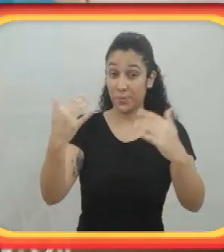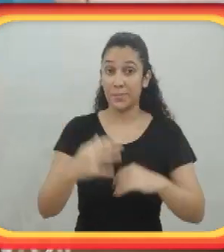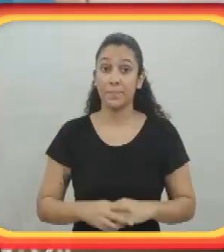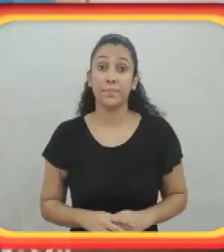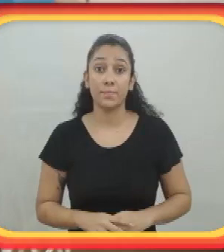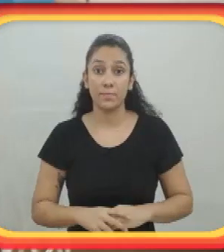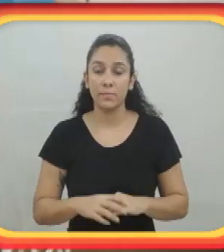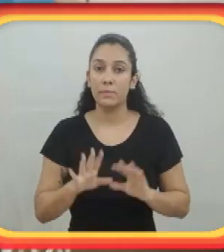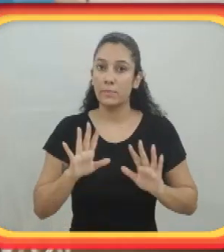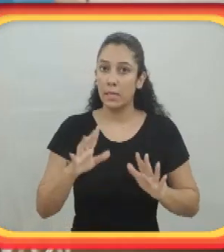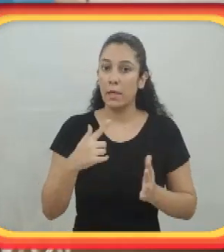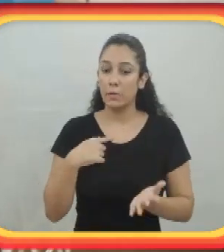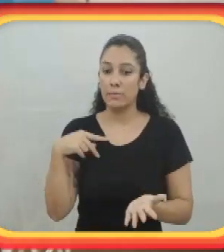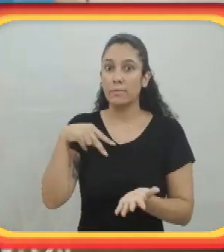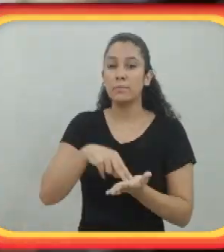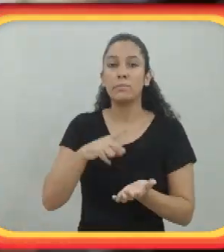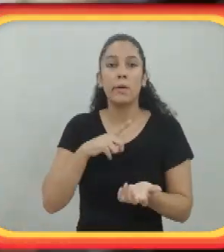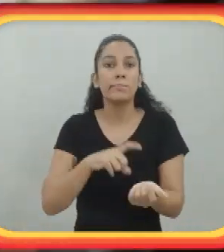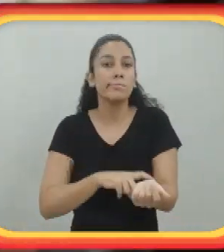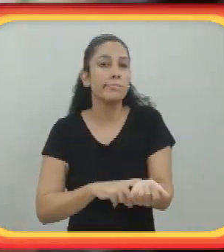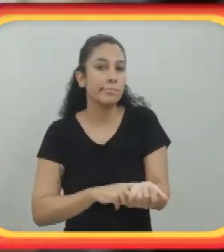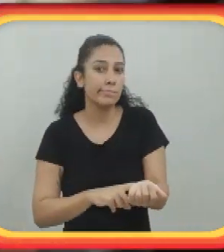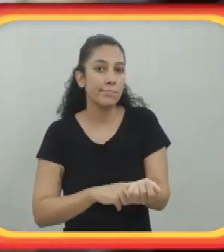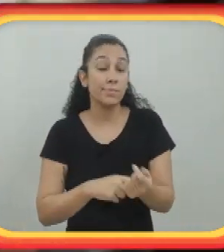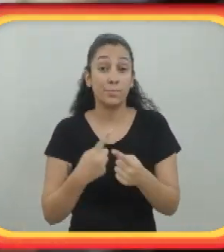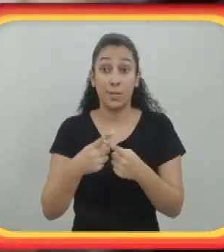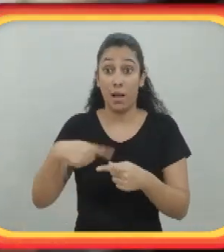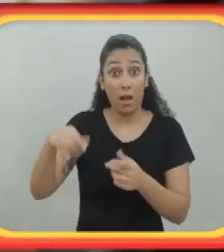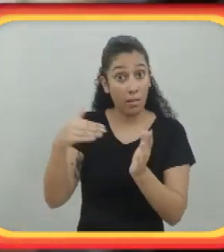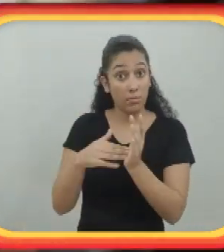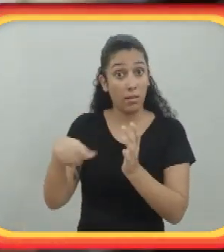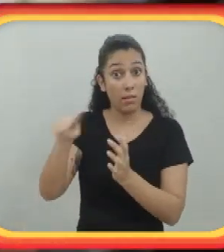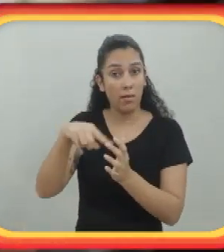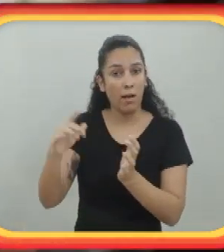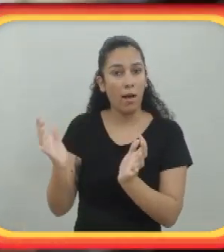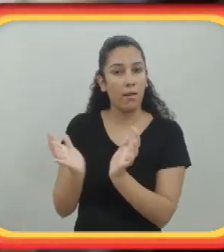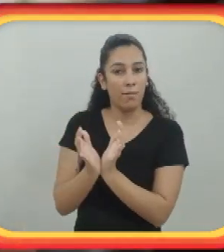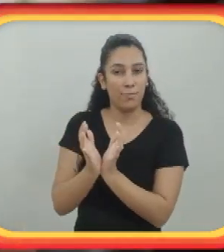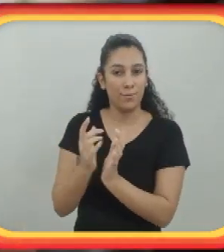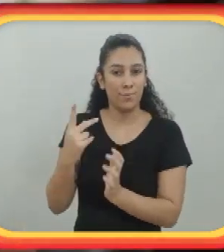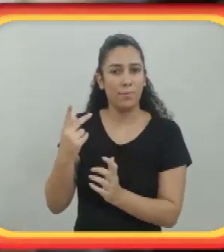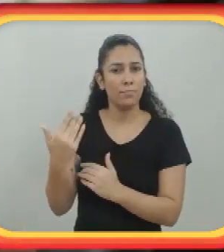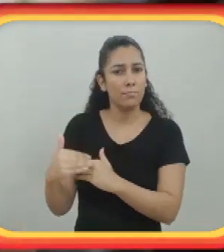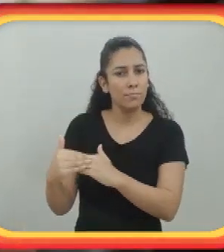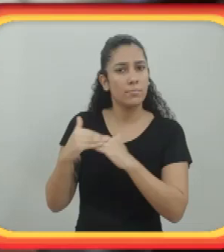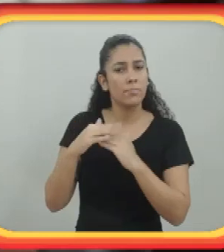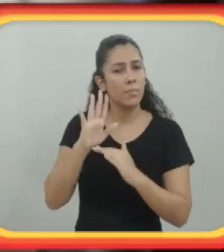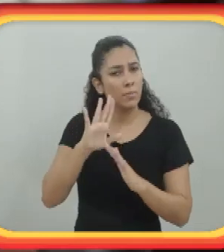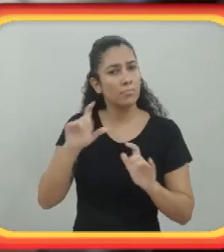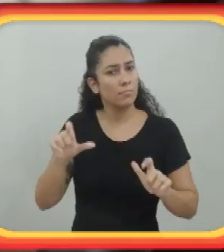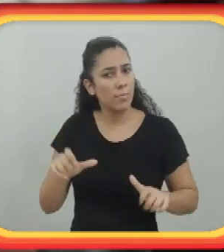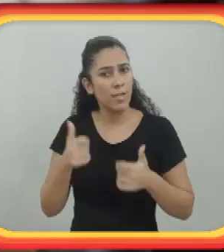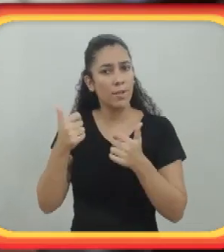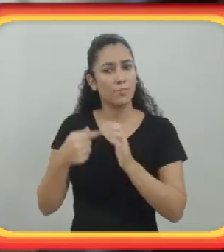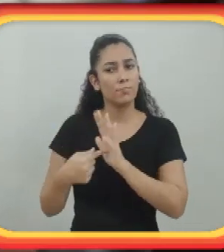mais autoestima, né? Quando a questão de falar em público, né? Que eu geralmente fico um